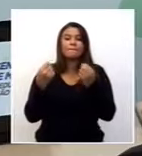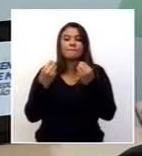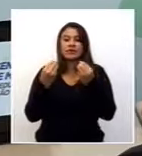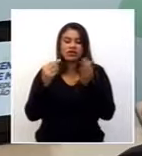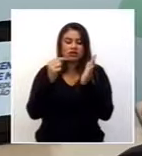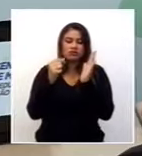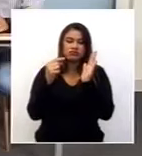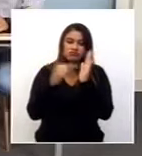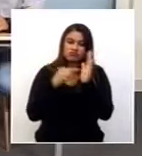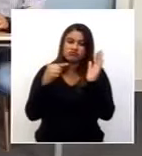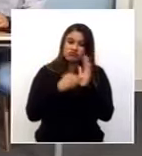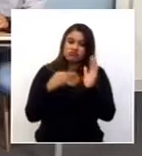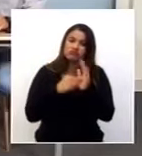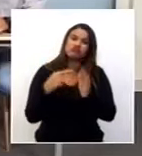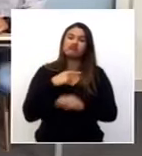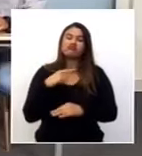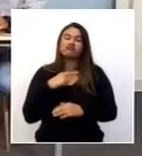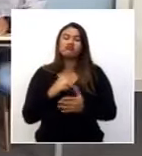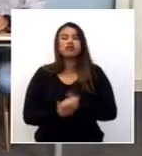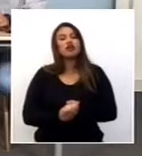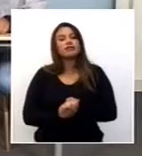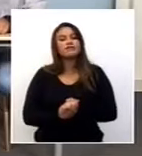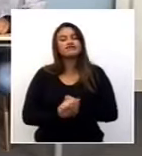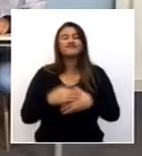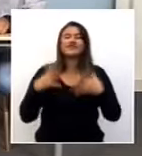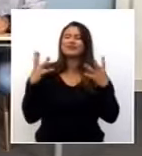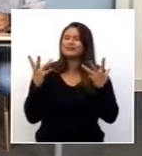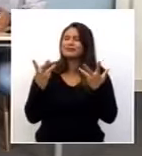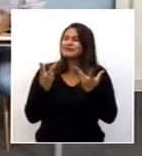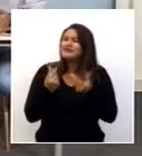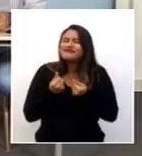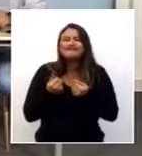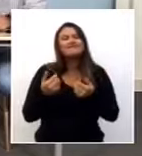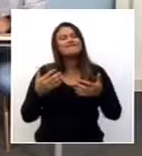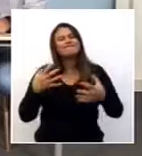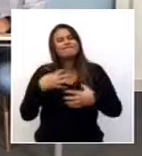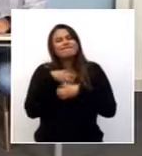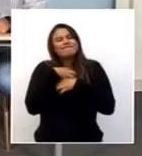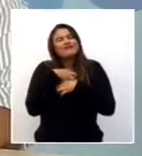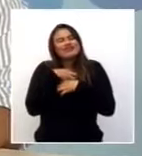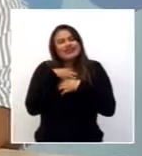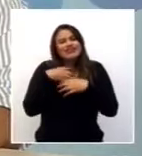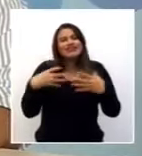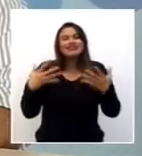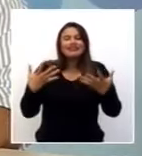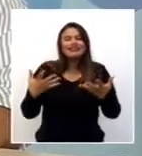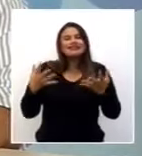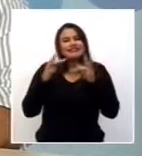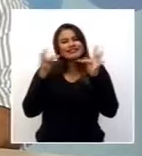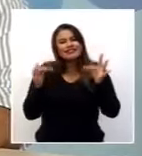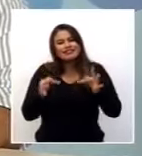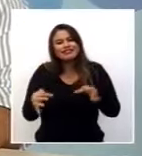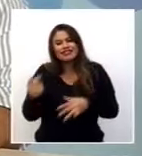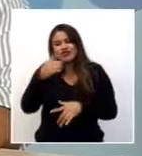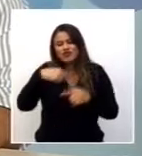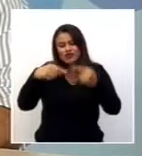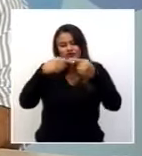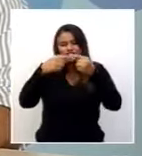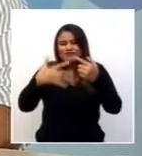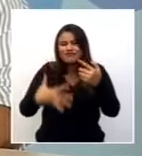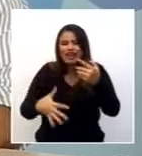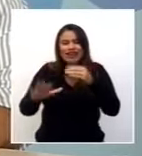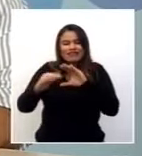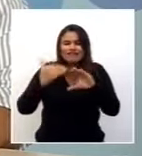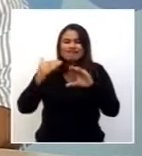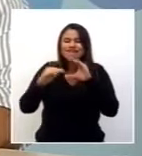do professor, né? É uma maravilha, eu fico muito contente, também agradeço a participação da interação de todos no chat, é